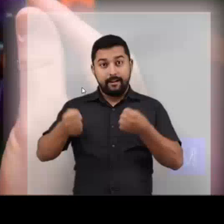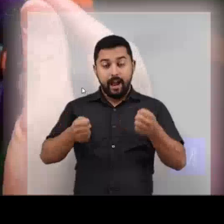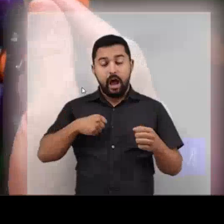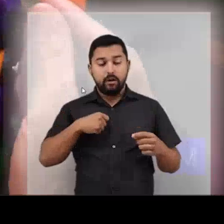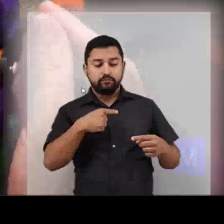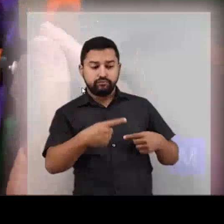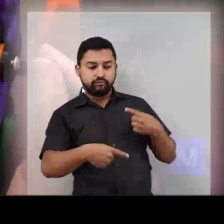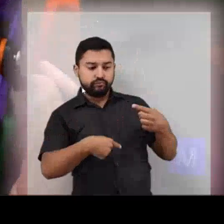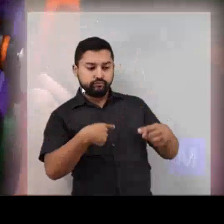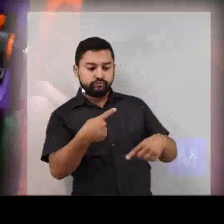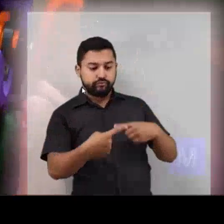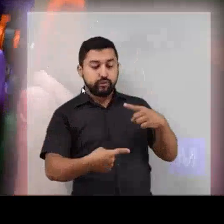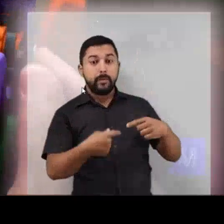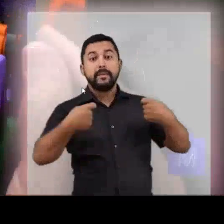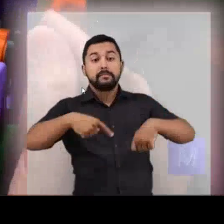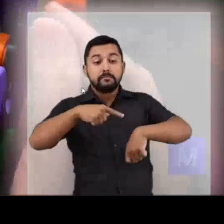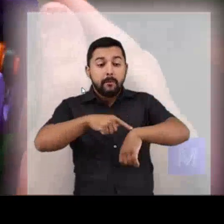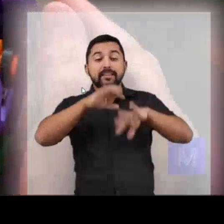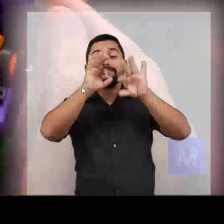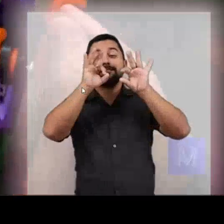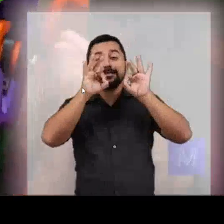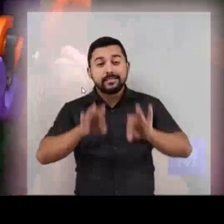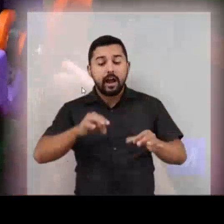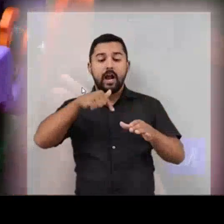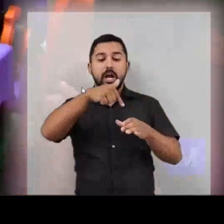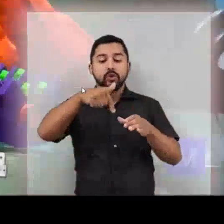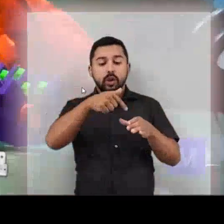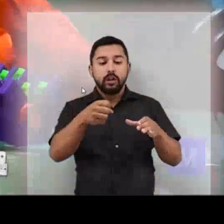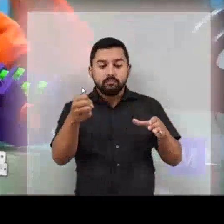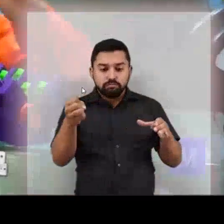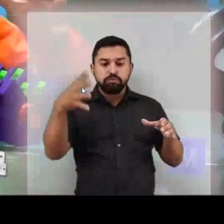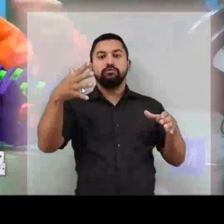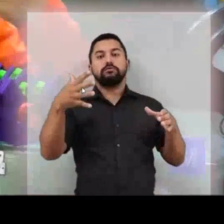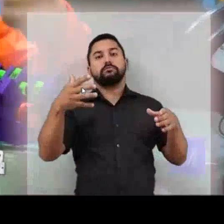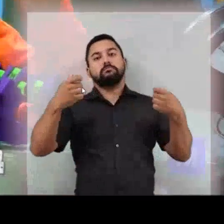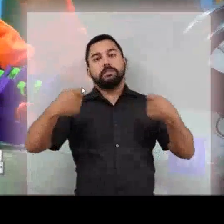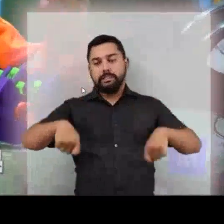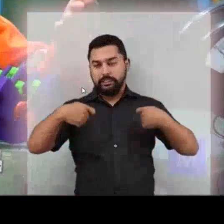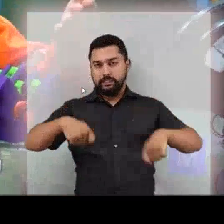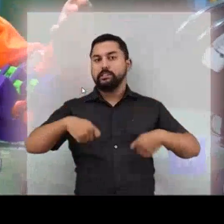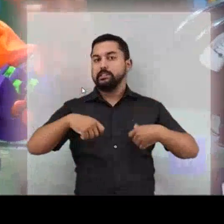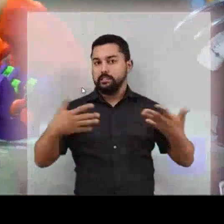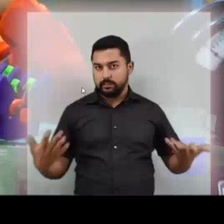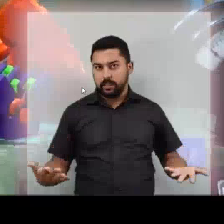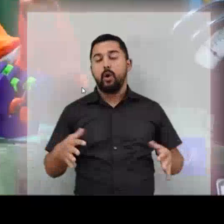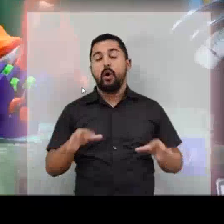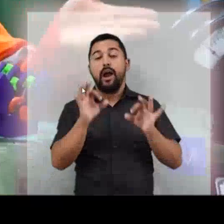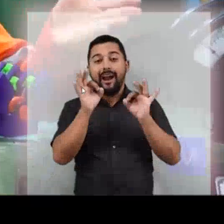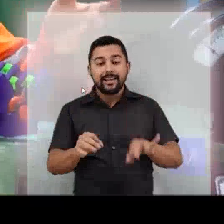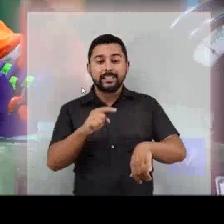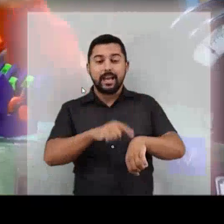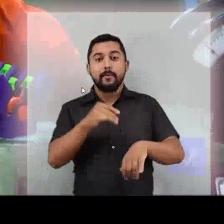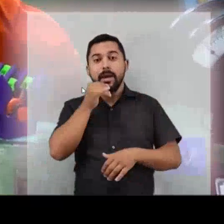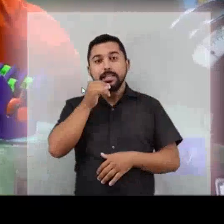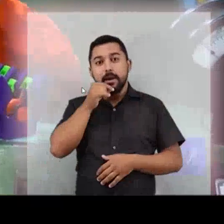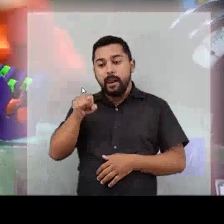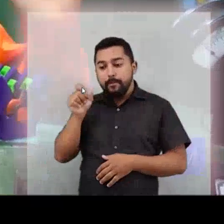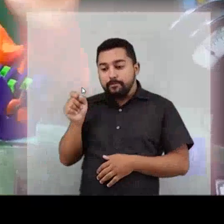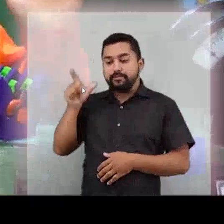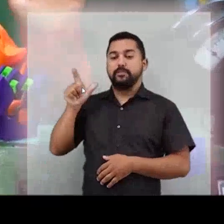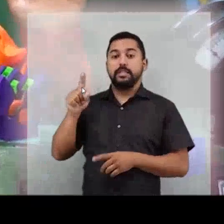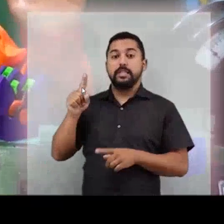é que quando o motor está funcionando, existe um momento exato em que a gasolina tem que ser queimada, tem que entrar em combustão. E é exatamente o momento em que a